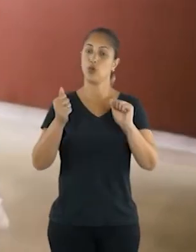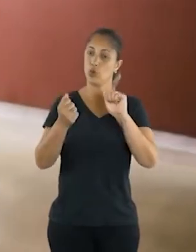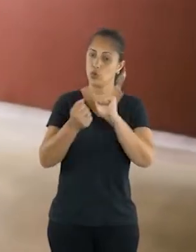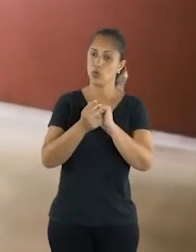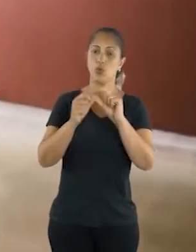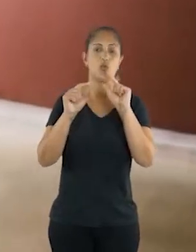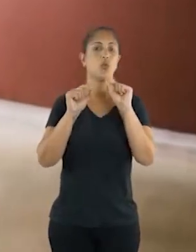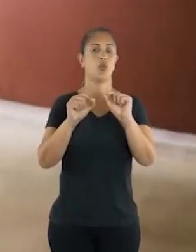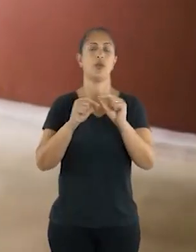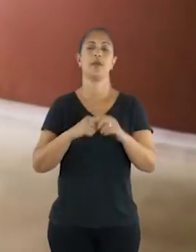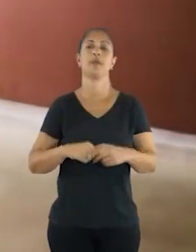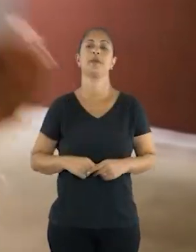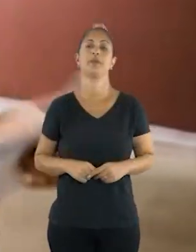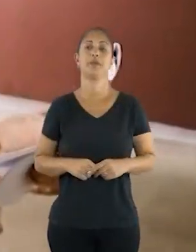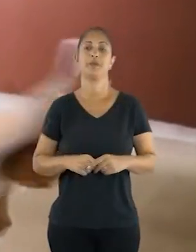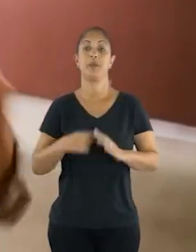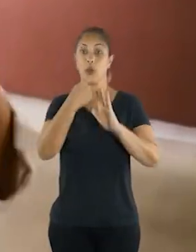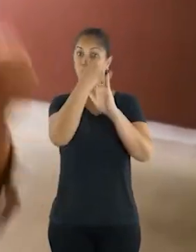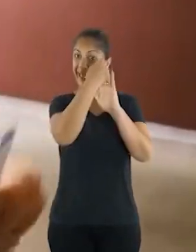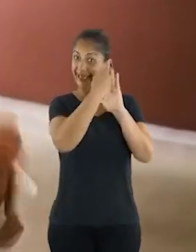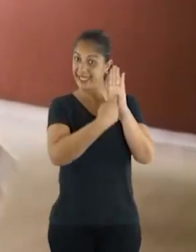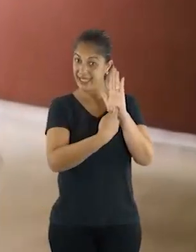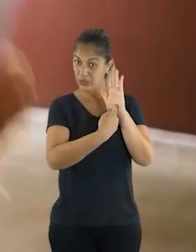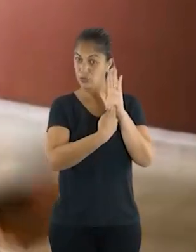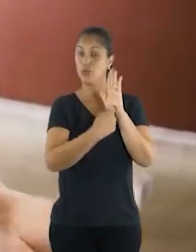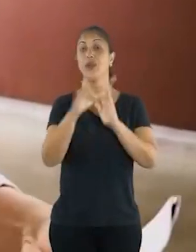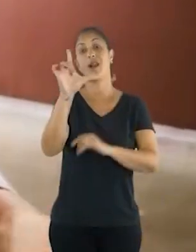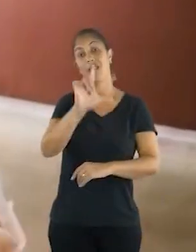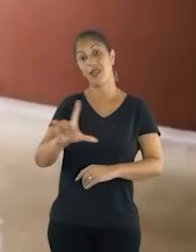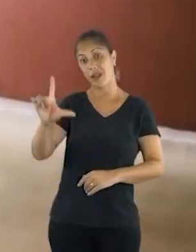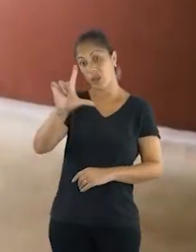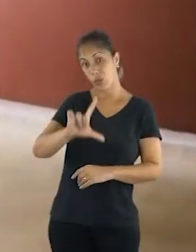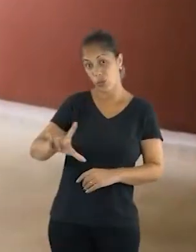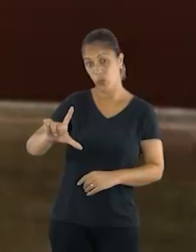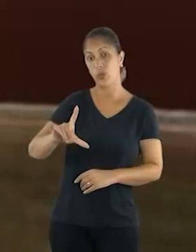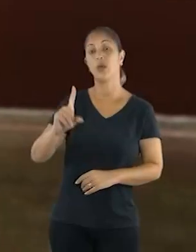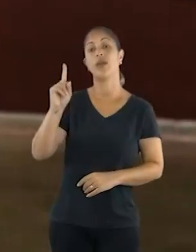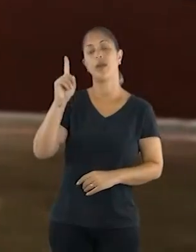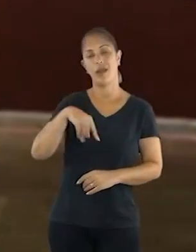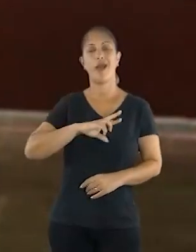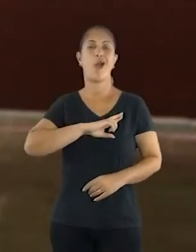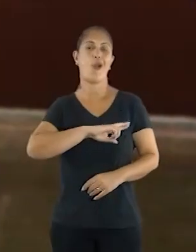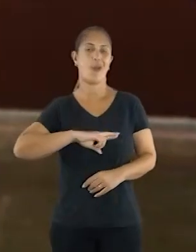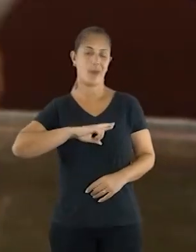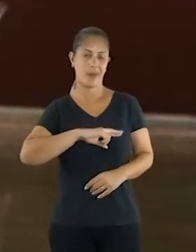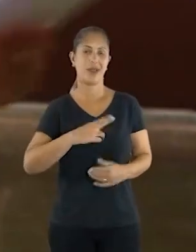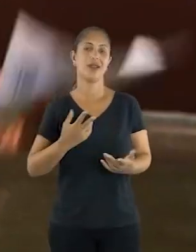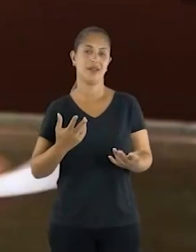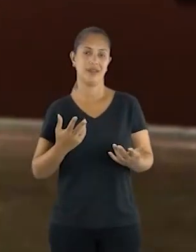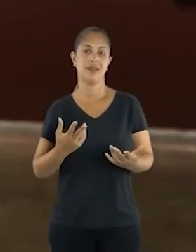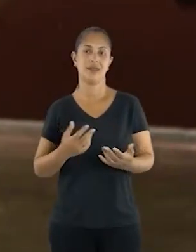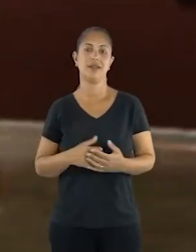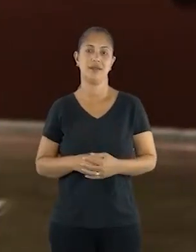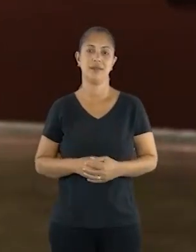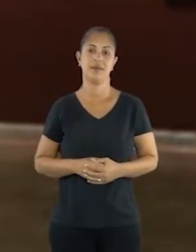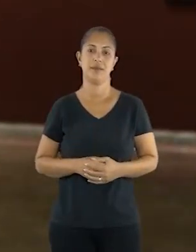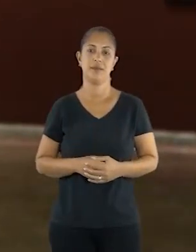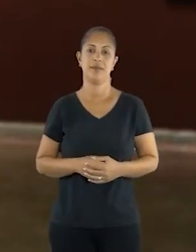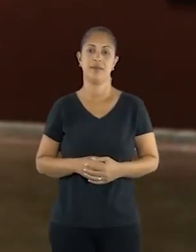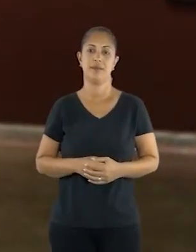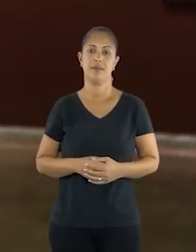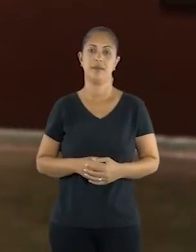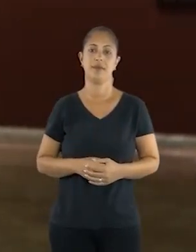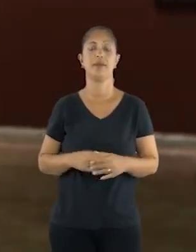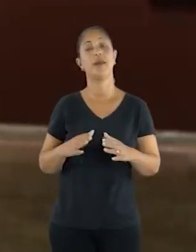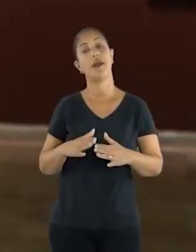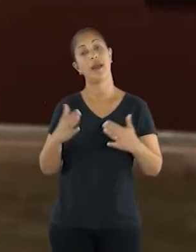juntava o texto, né, a literatura, que é o romance, né?